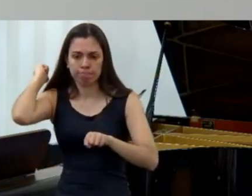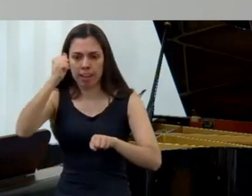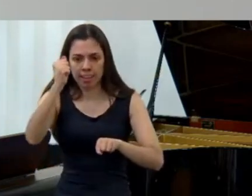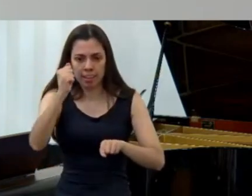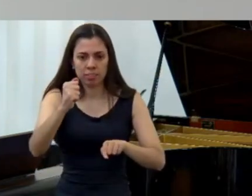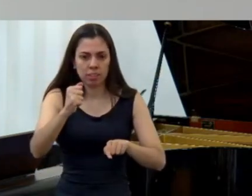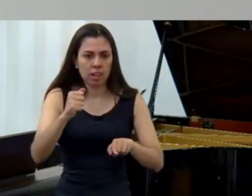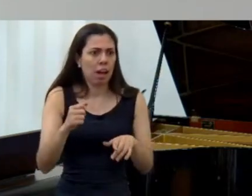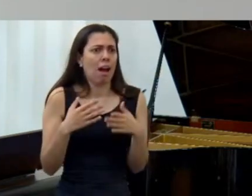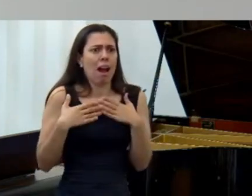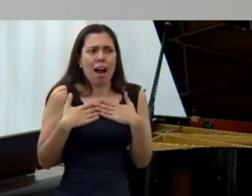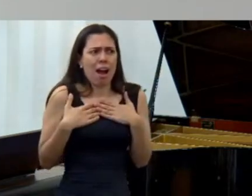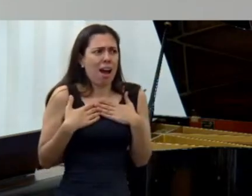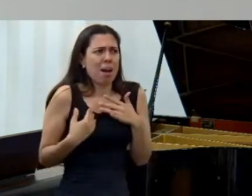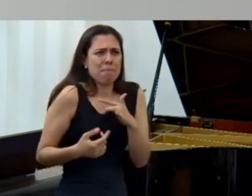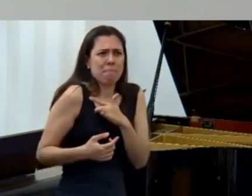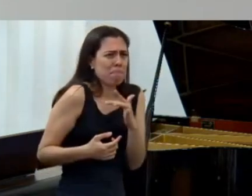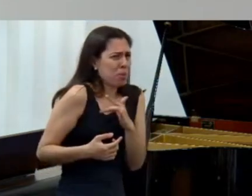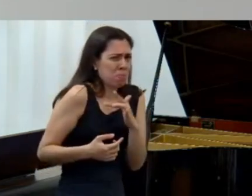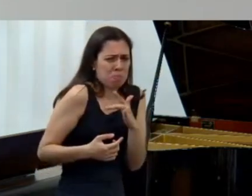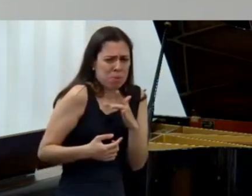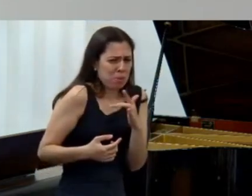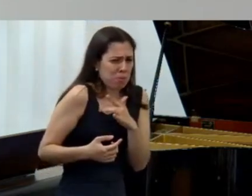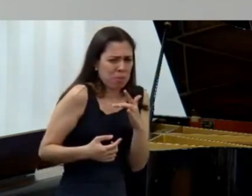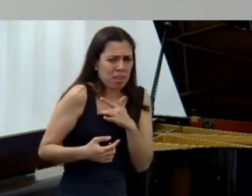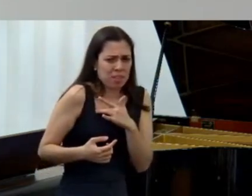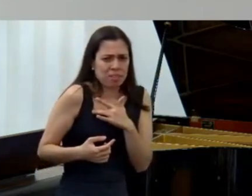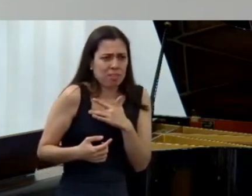nossa dependência.